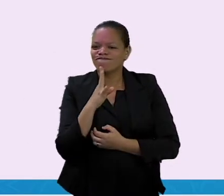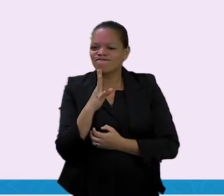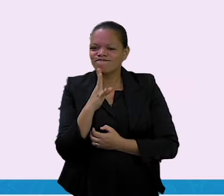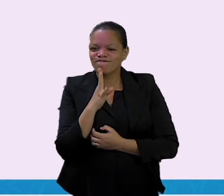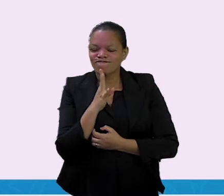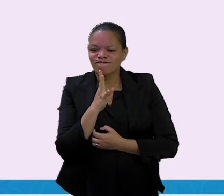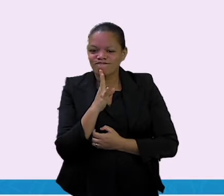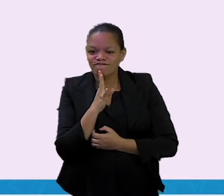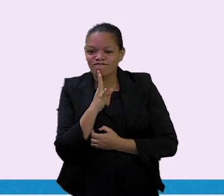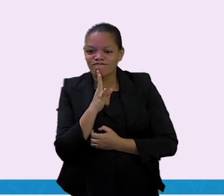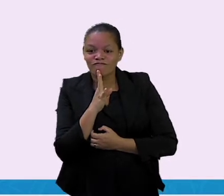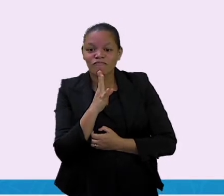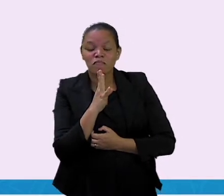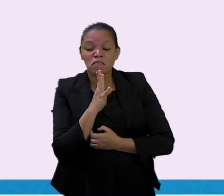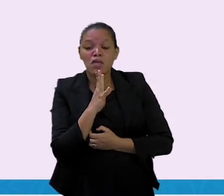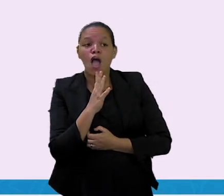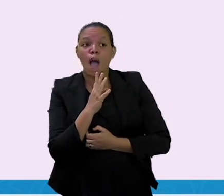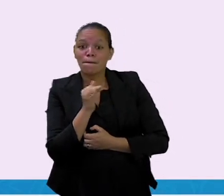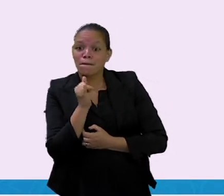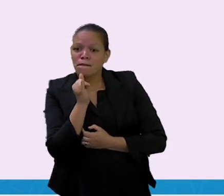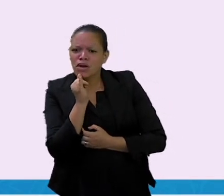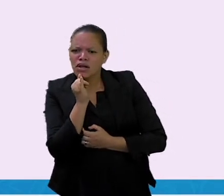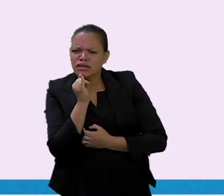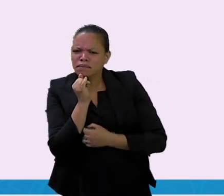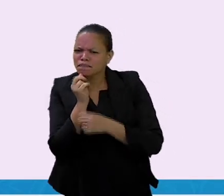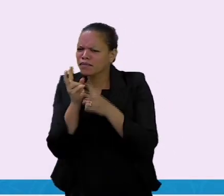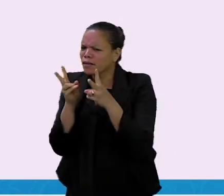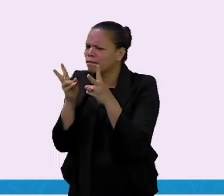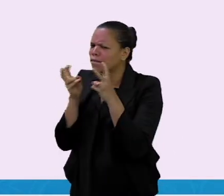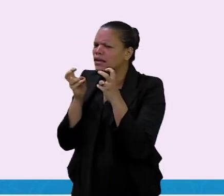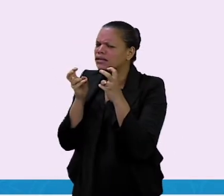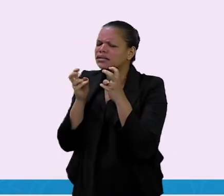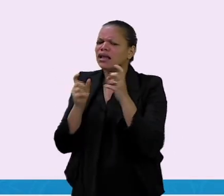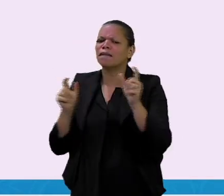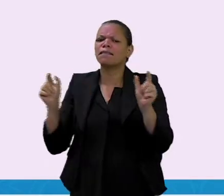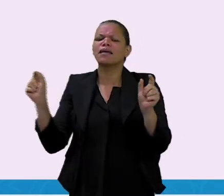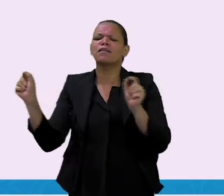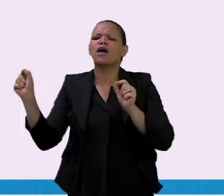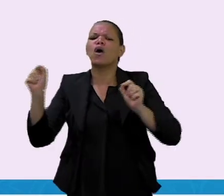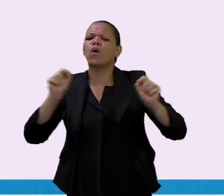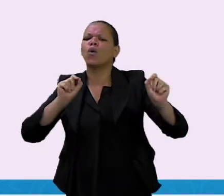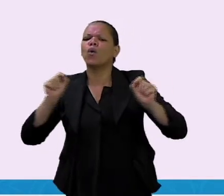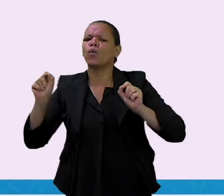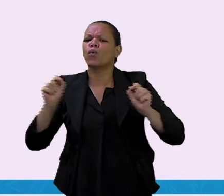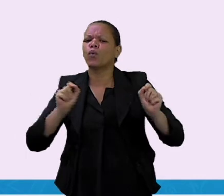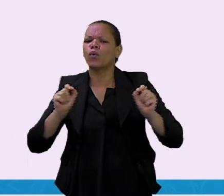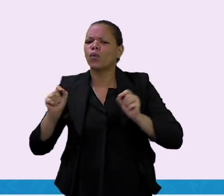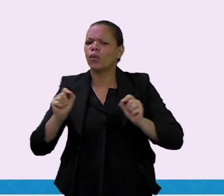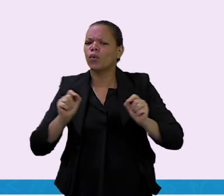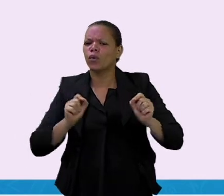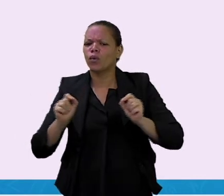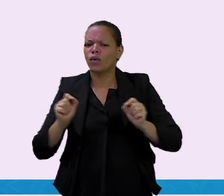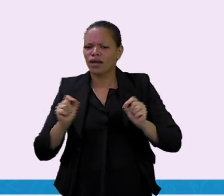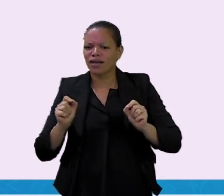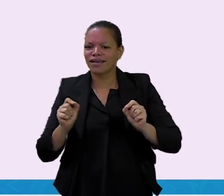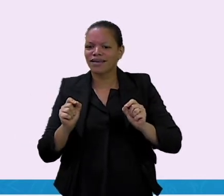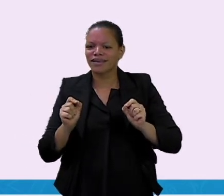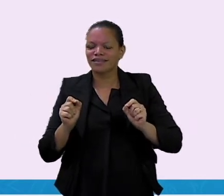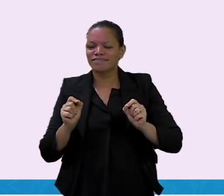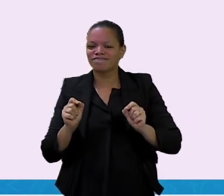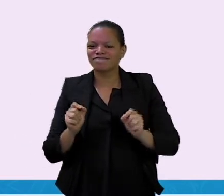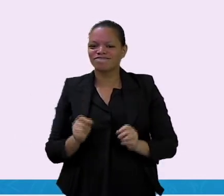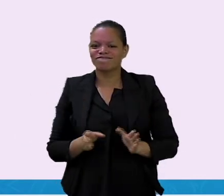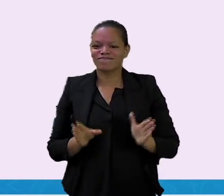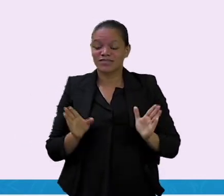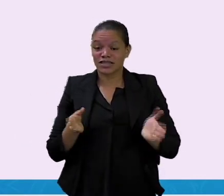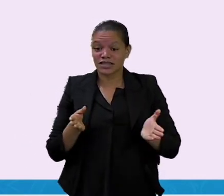as vírgulas, números que vão passar, que vão ser menores do que um inteiro,